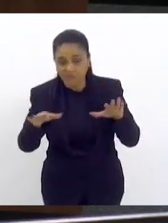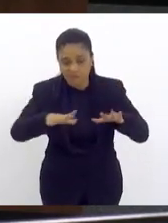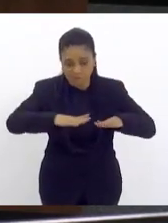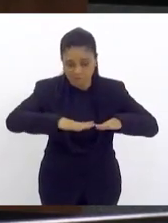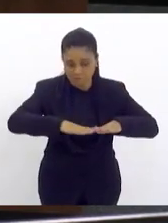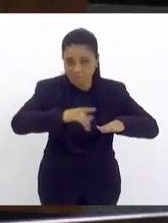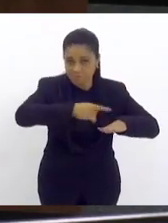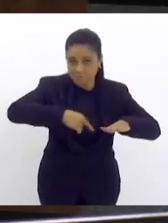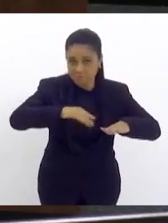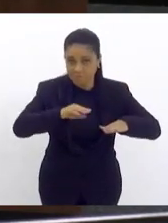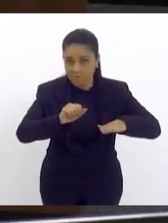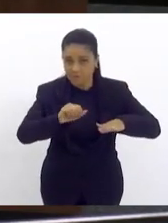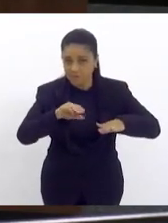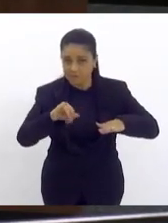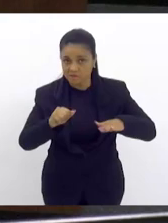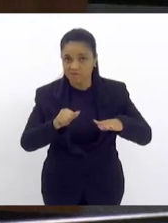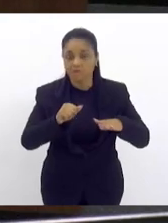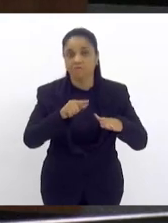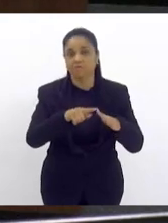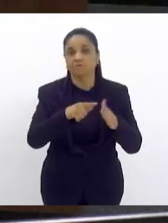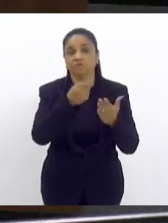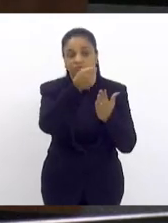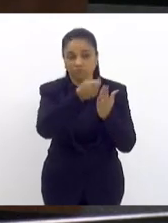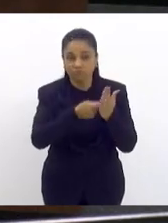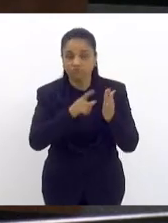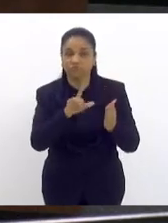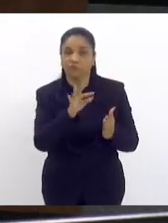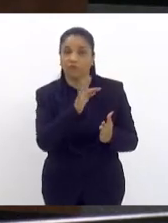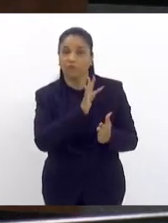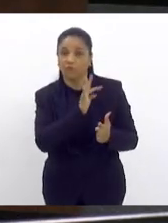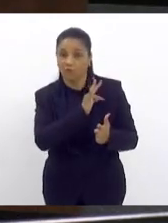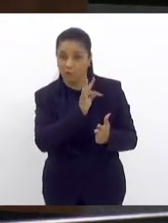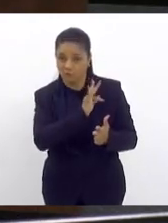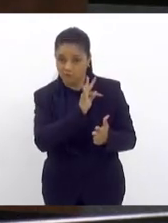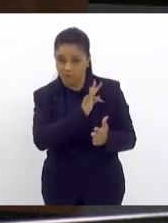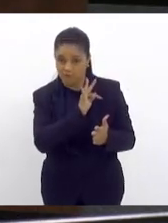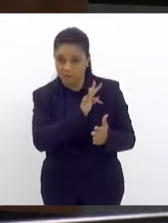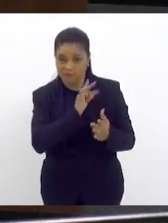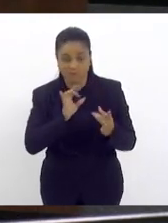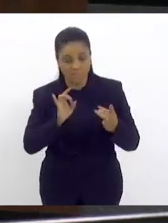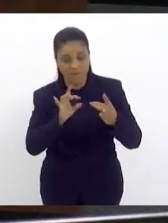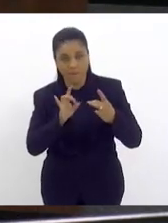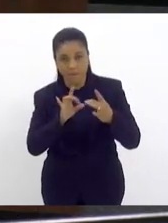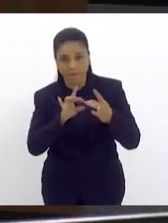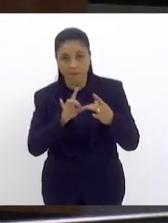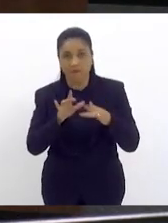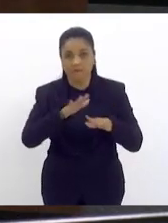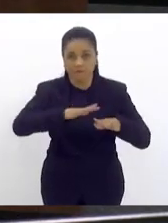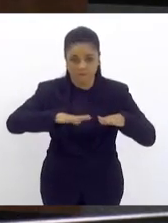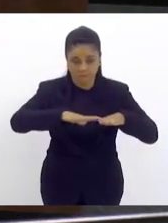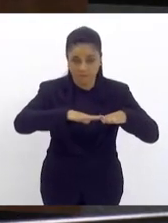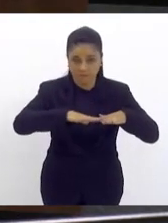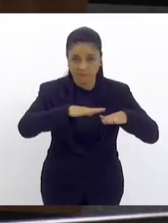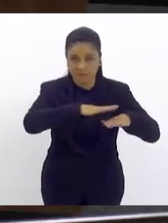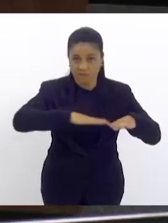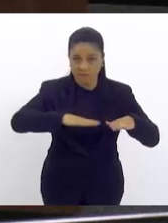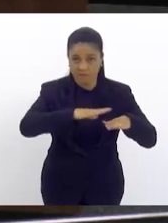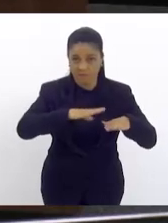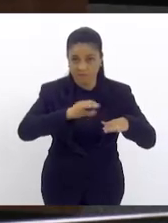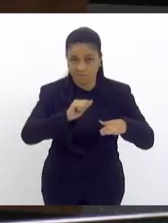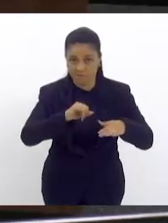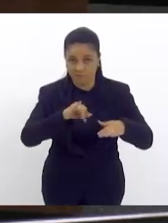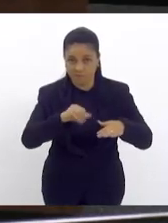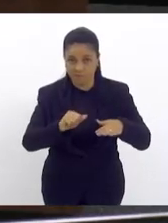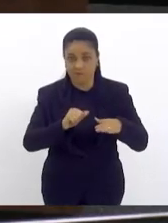bacias hidrográficas nestes termos do fórum Fluminense e o comitê de bacias hidrográficas presta